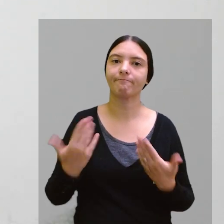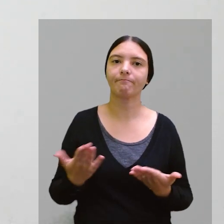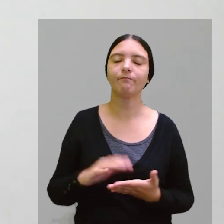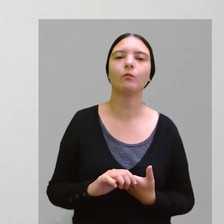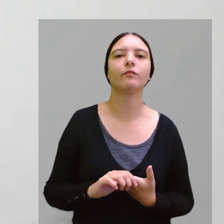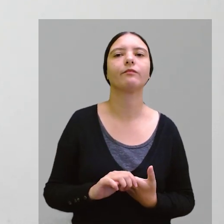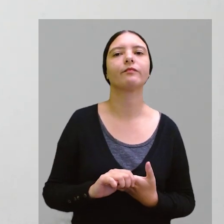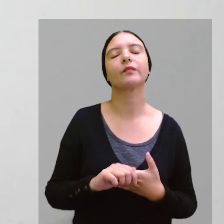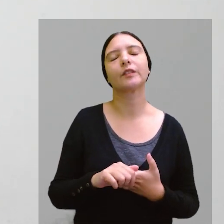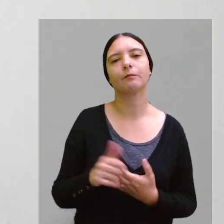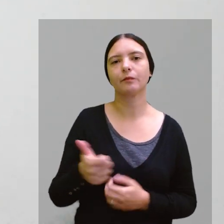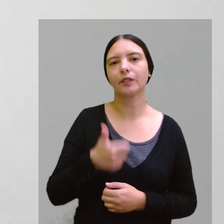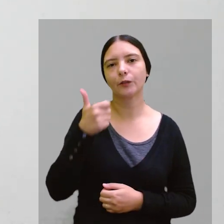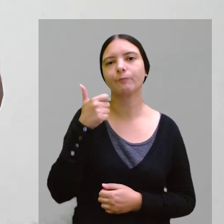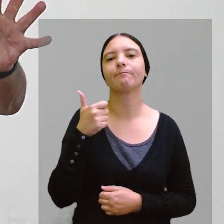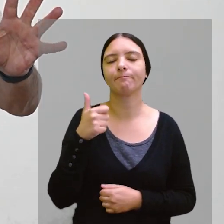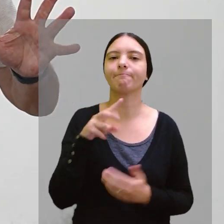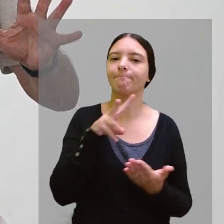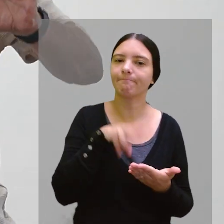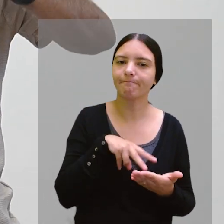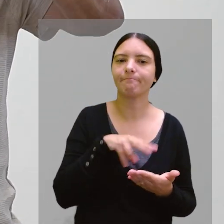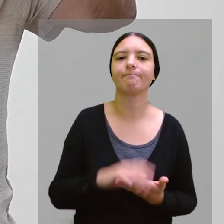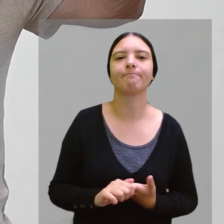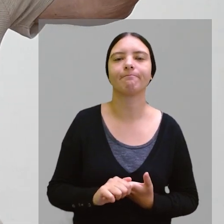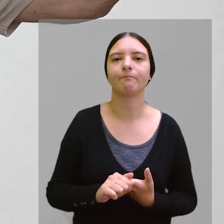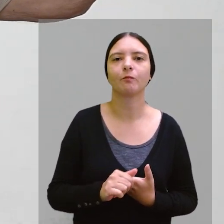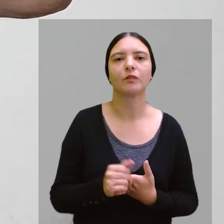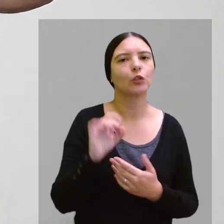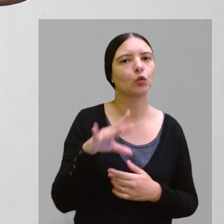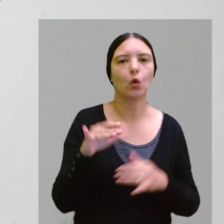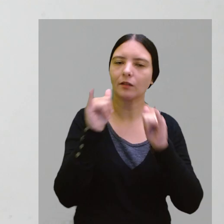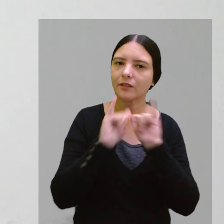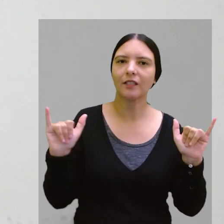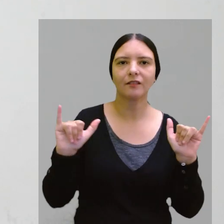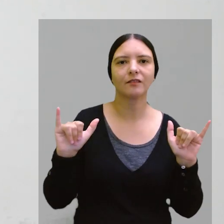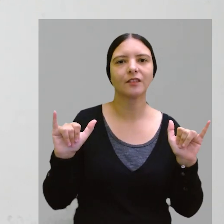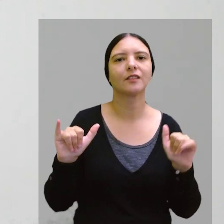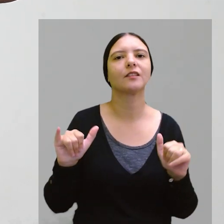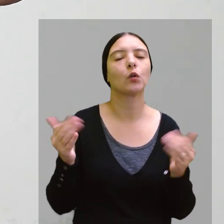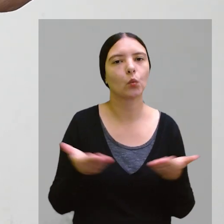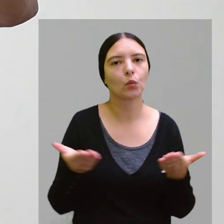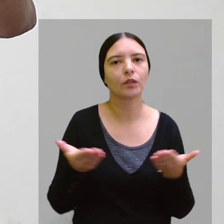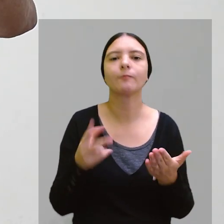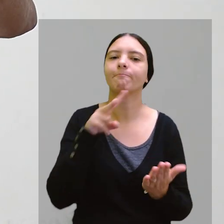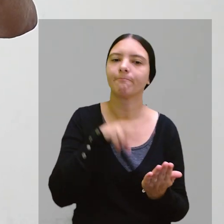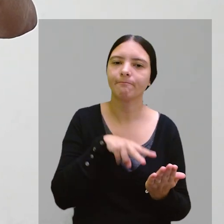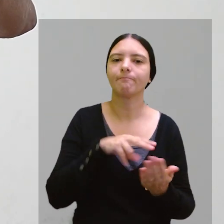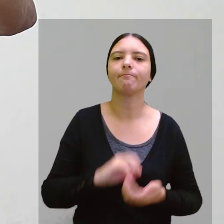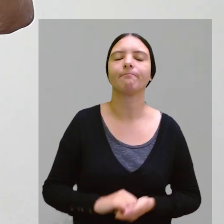Então, é preferível isso. Leiam. Só, a única mensagem que eu deixo para vocês hoje.